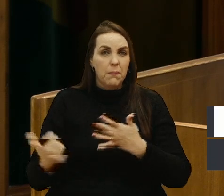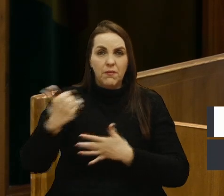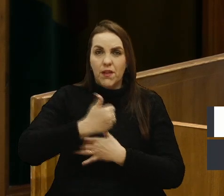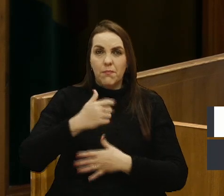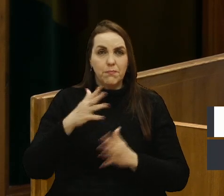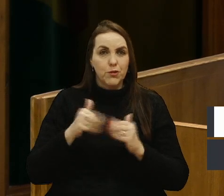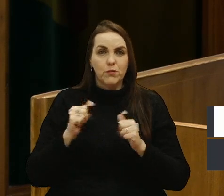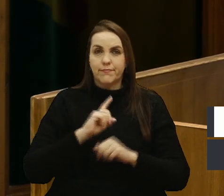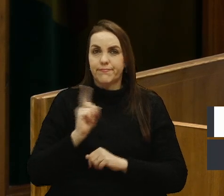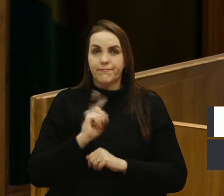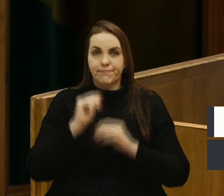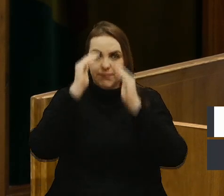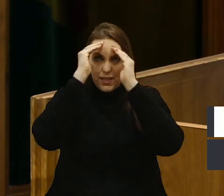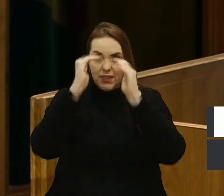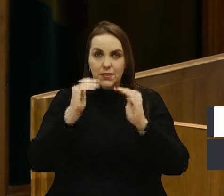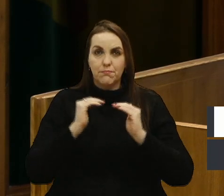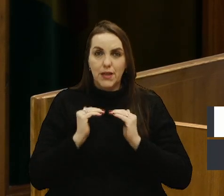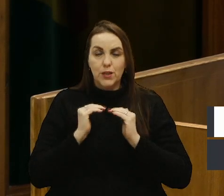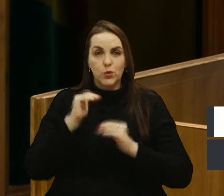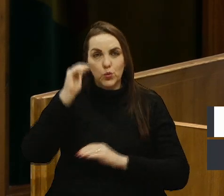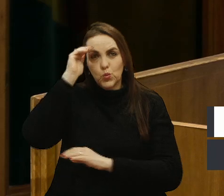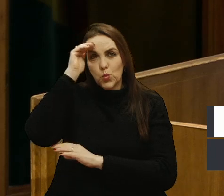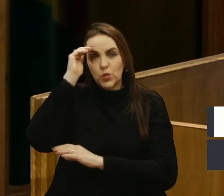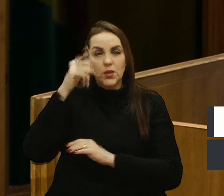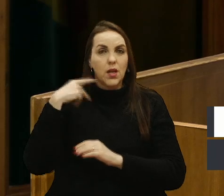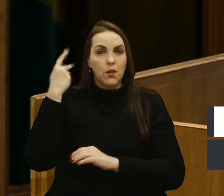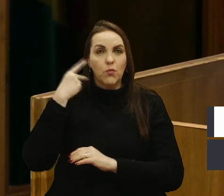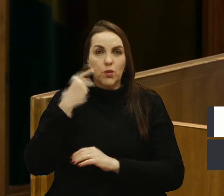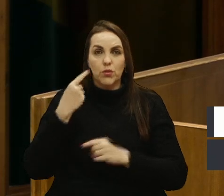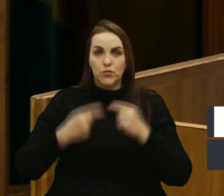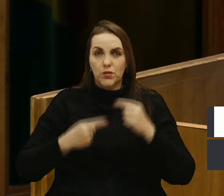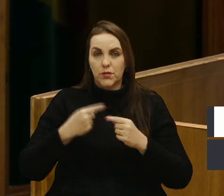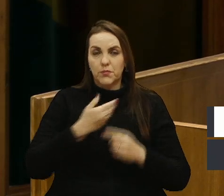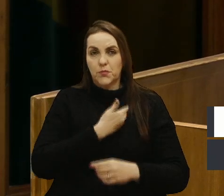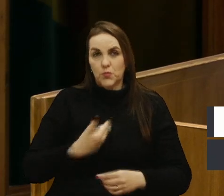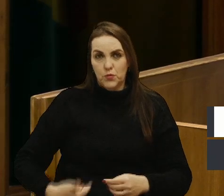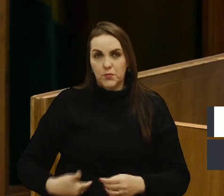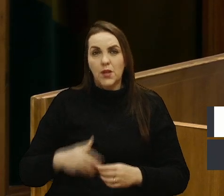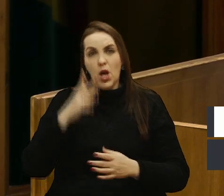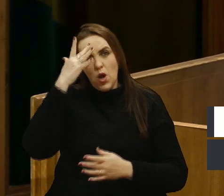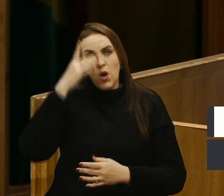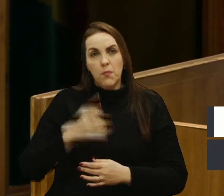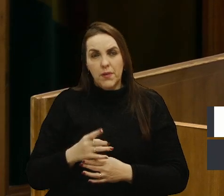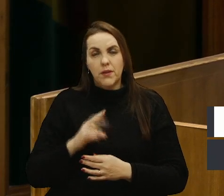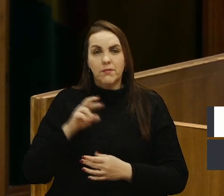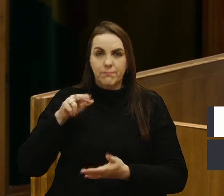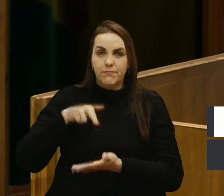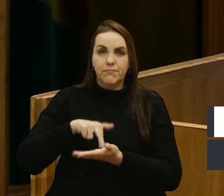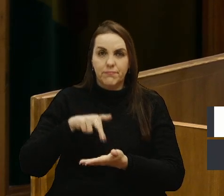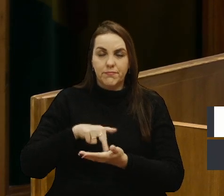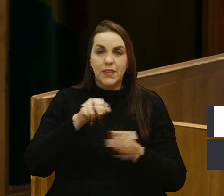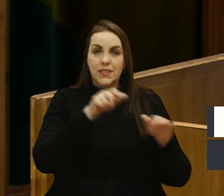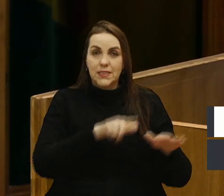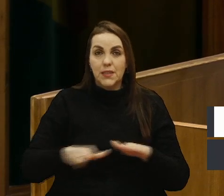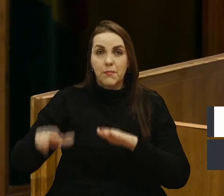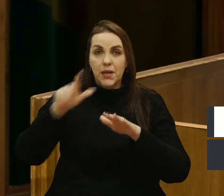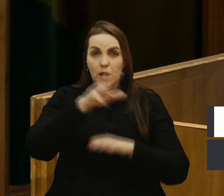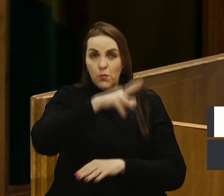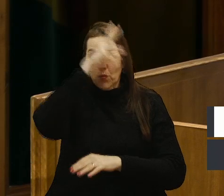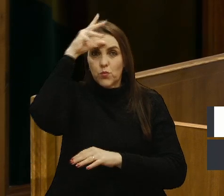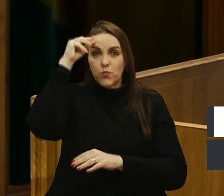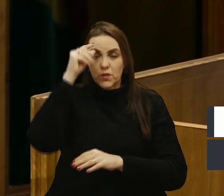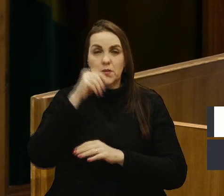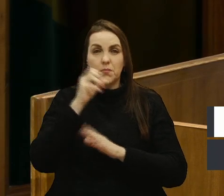pedimos respeito, escuta e políticas públicas que compreendam a realidade de nossas famílias. Essa Semana Municipal será um marco importante para